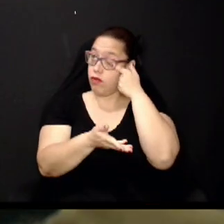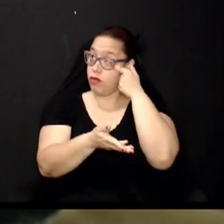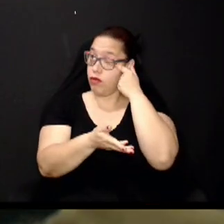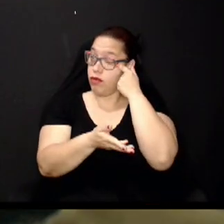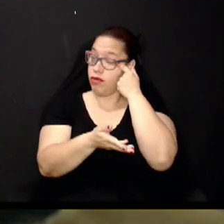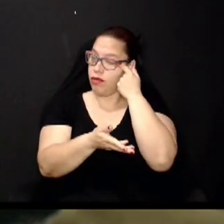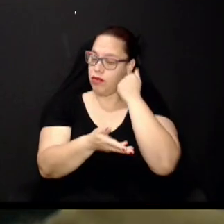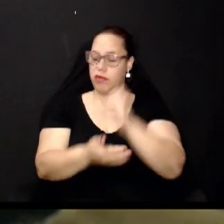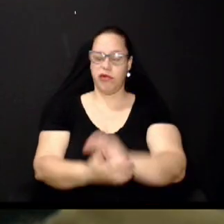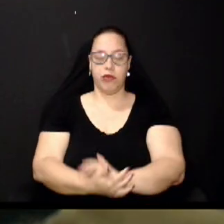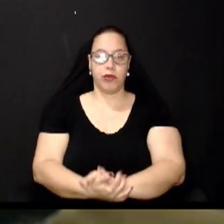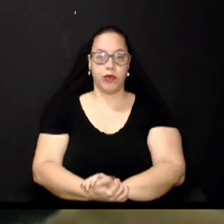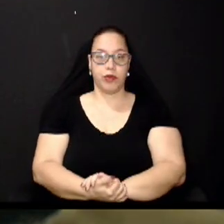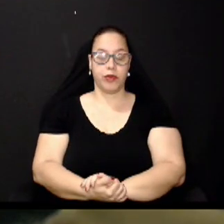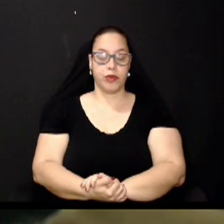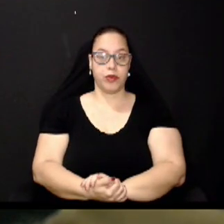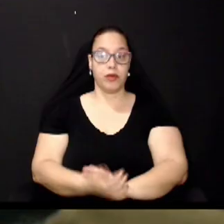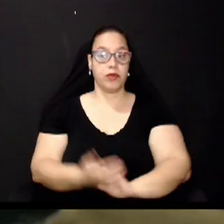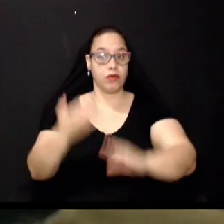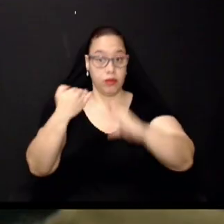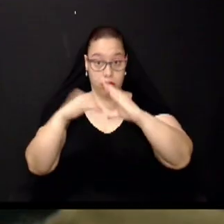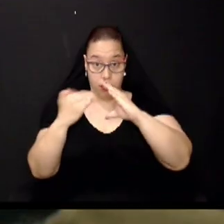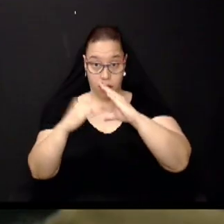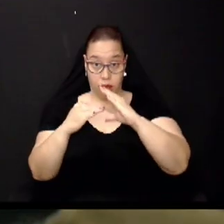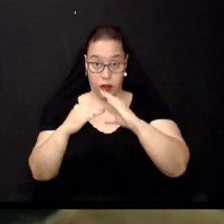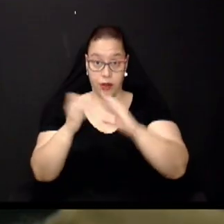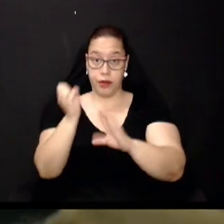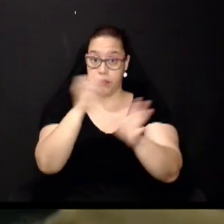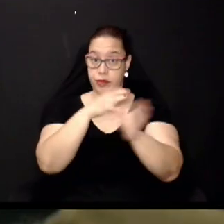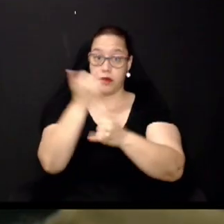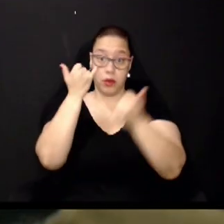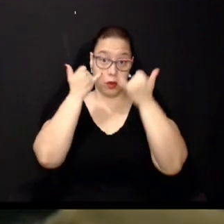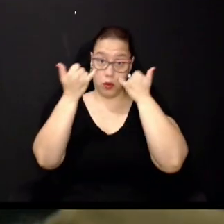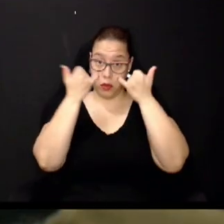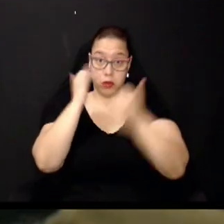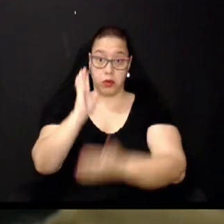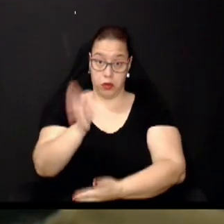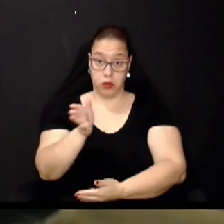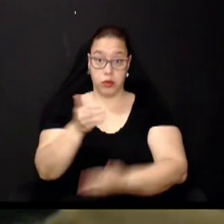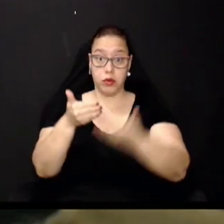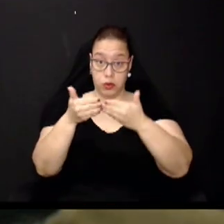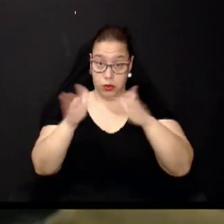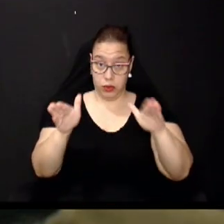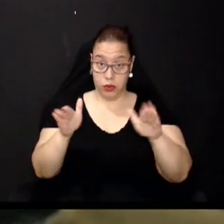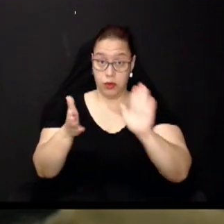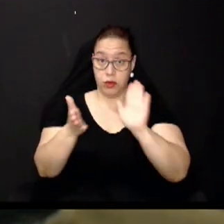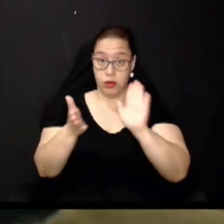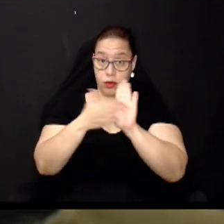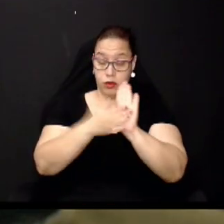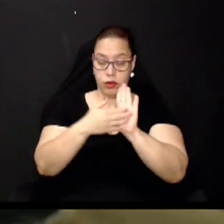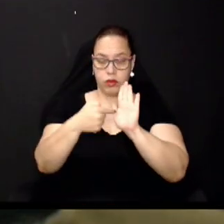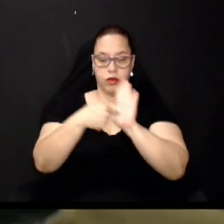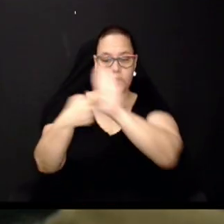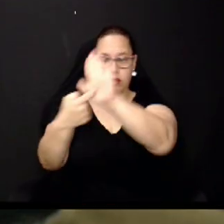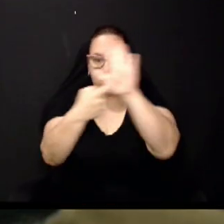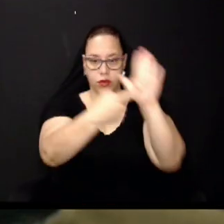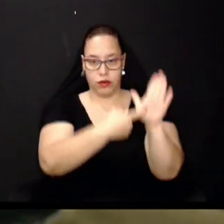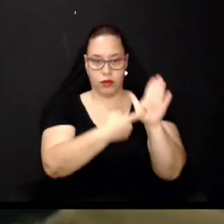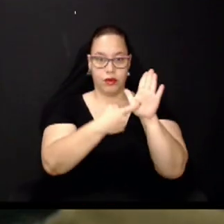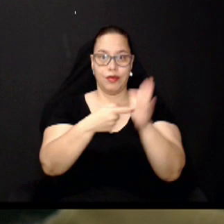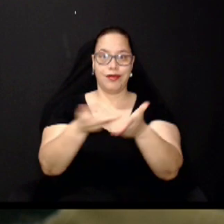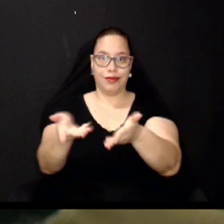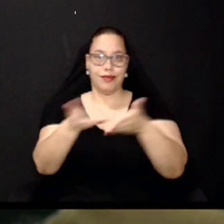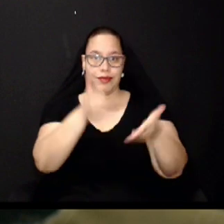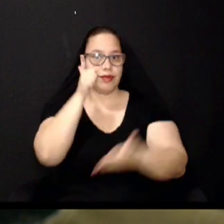19978293776. Enquanto você manda sua mensagem, a gente vai atualizando algumas informações, daqui a pouquinho a gente já apresenta as nossas convidadas e já a gente